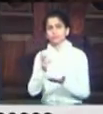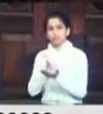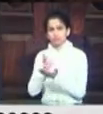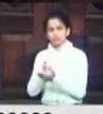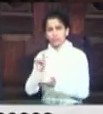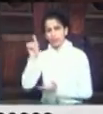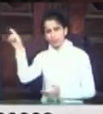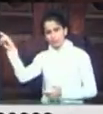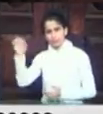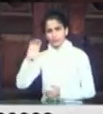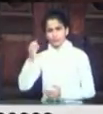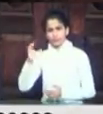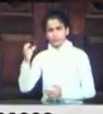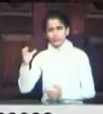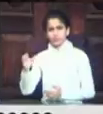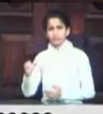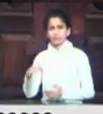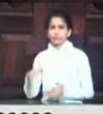Niterói,